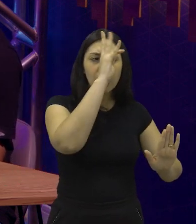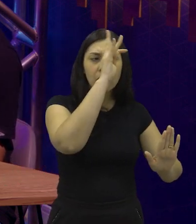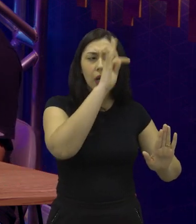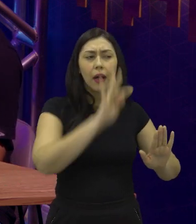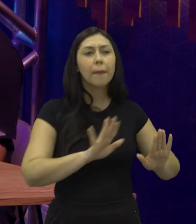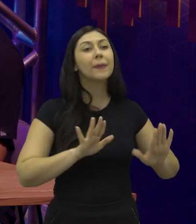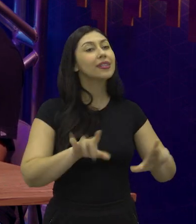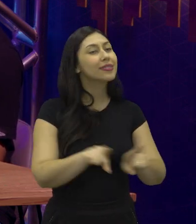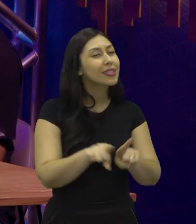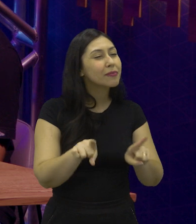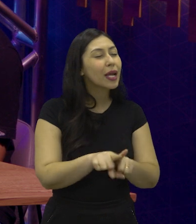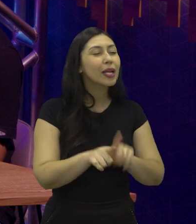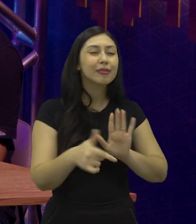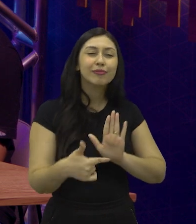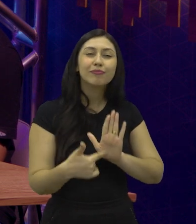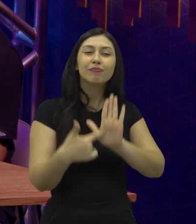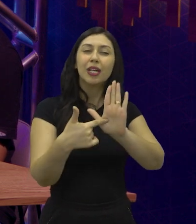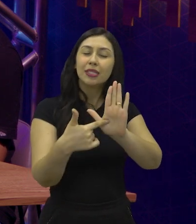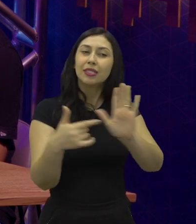com, sabe,